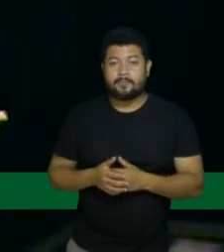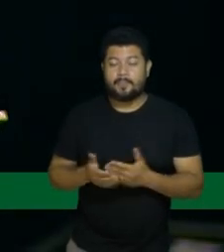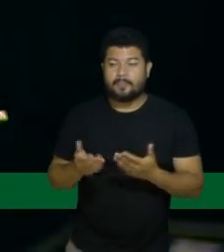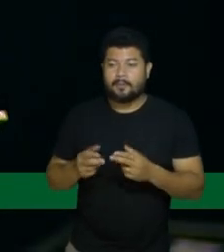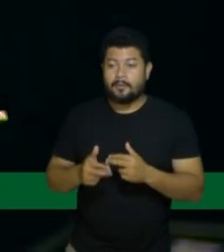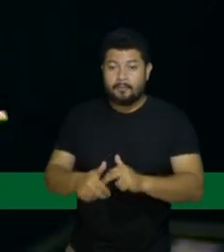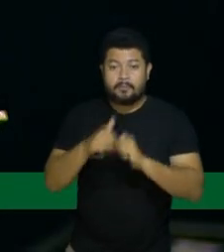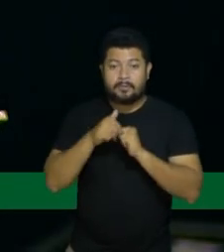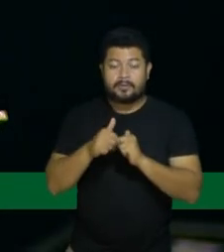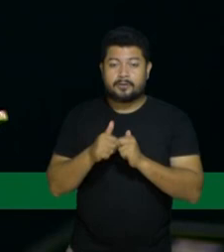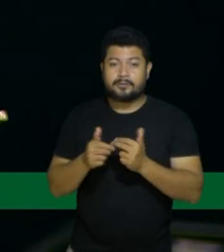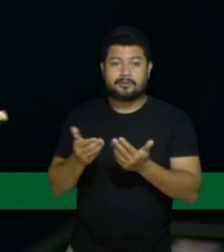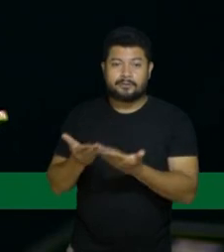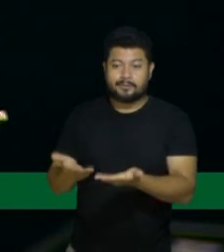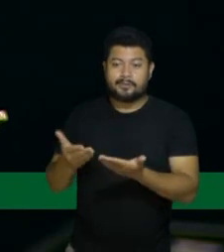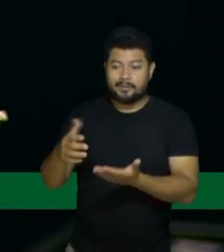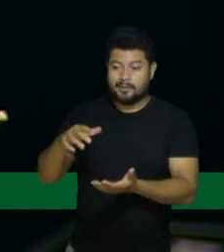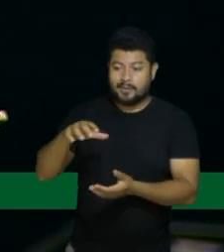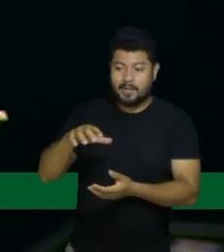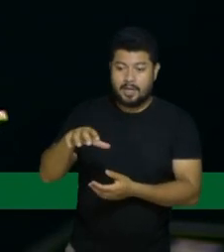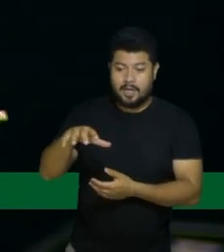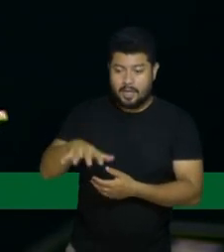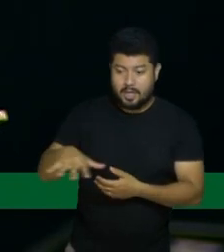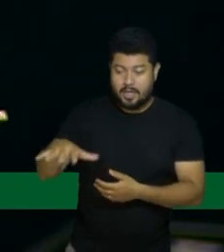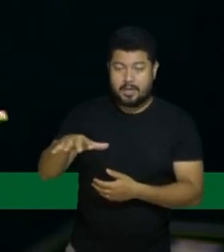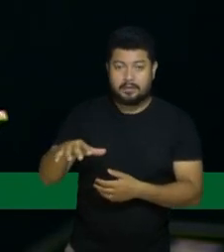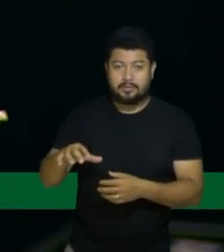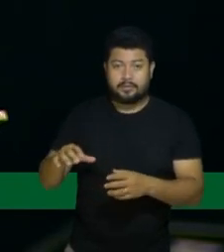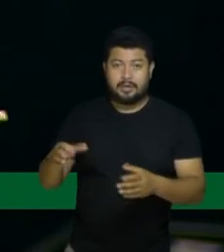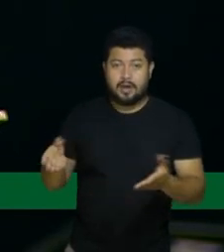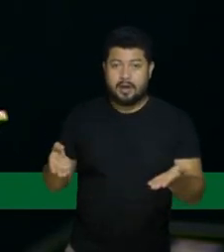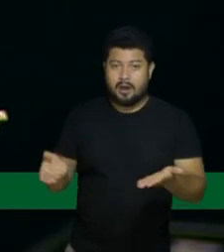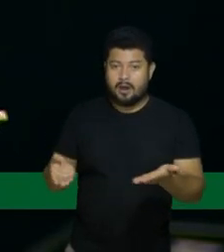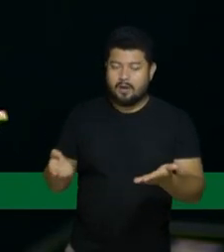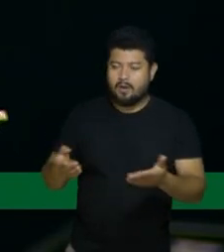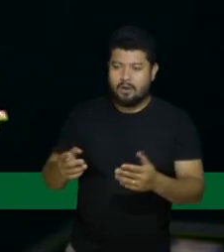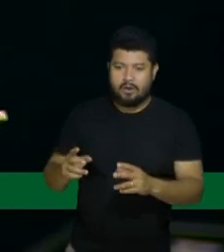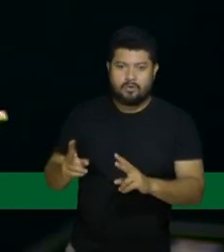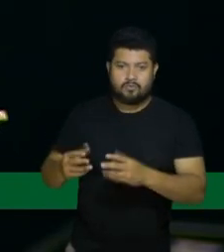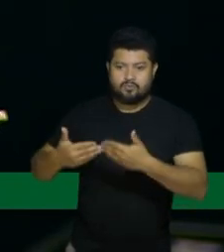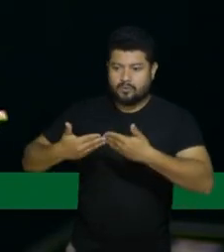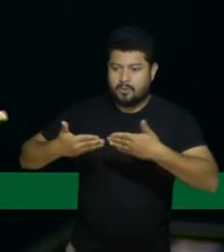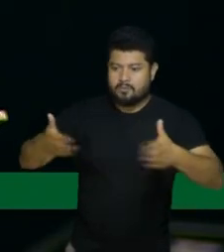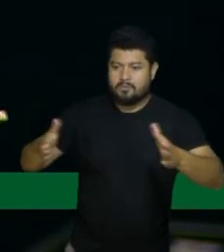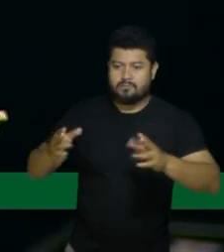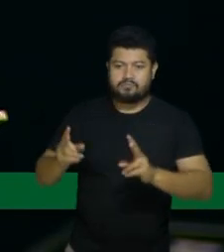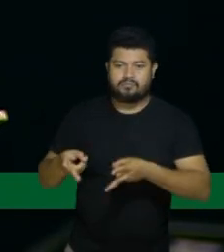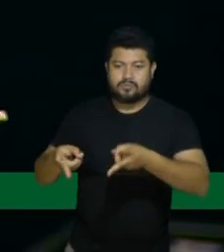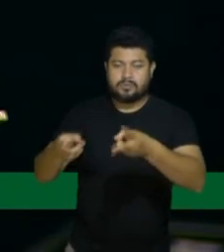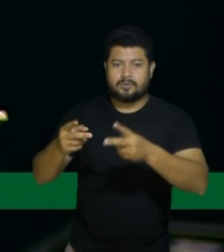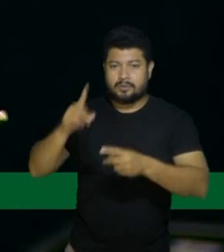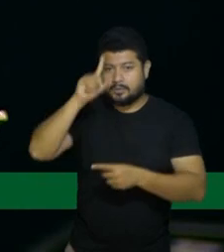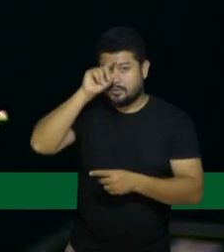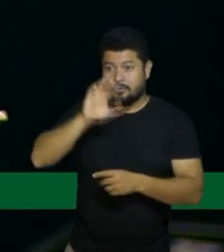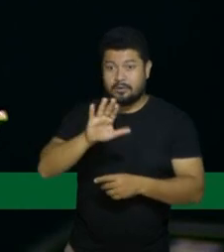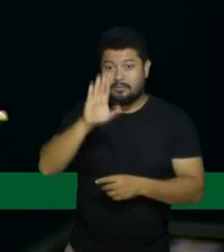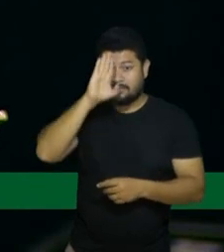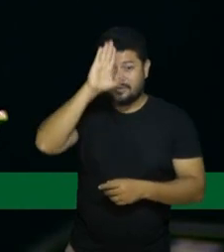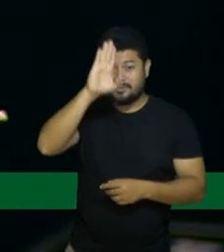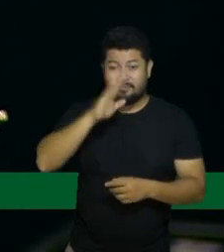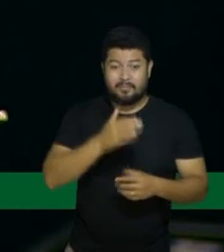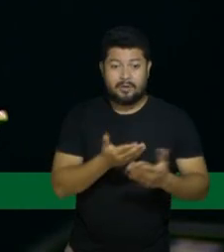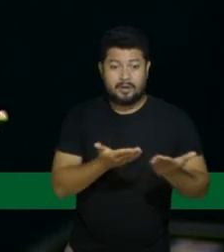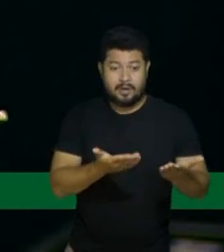risco não apenas a operacionalidade do hospital mas principalmente a saúde a vida de milhares de